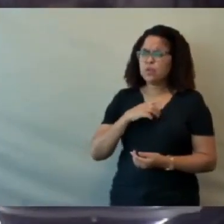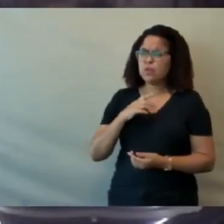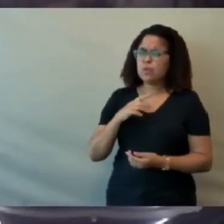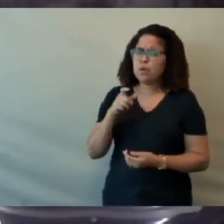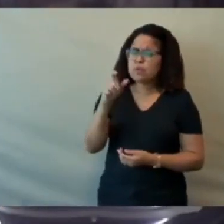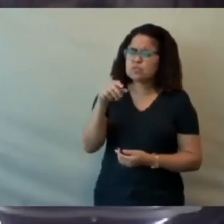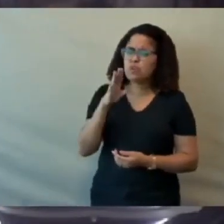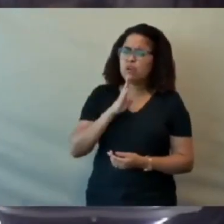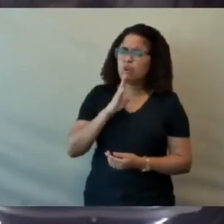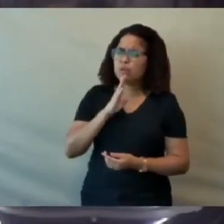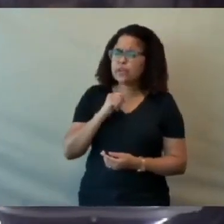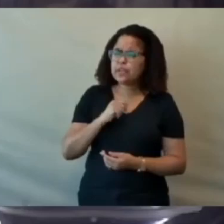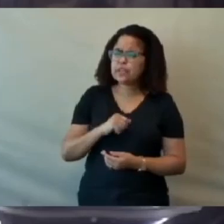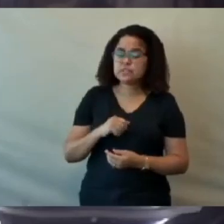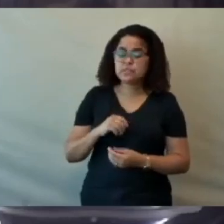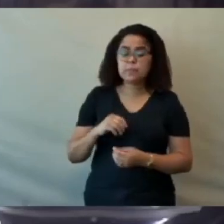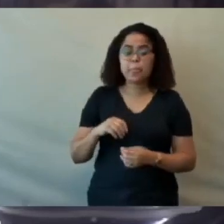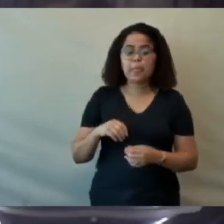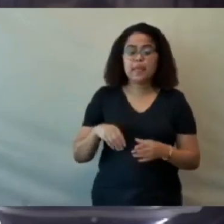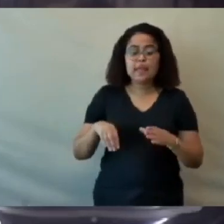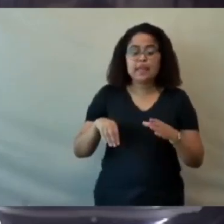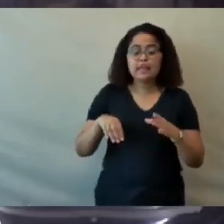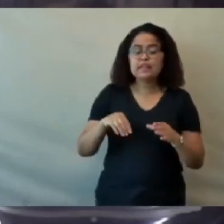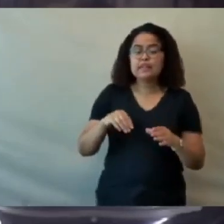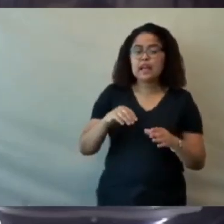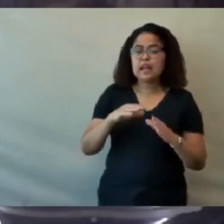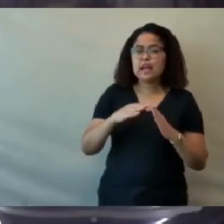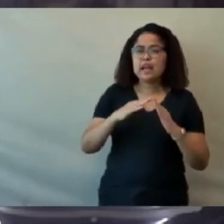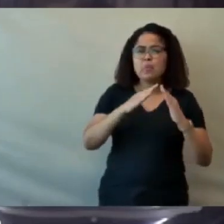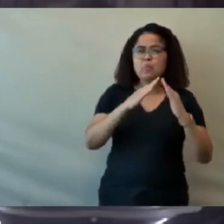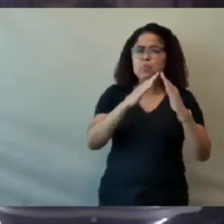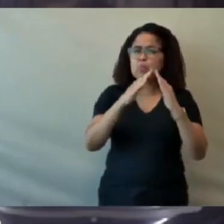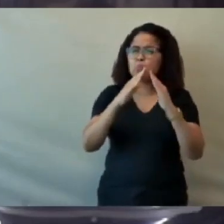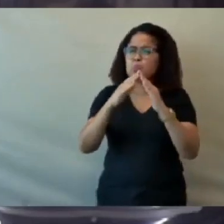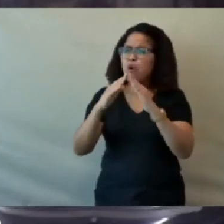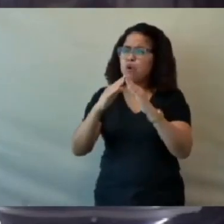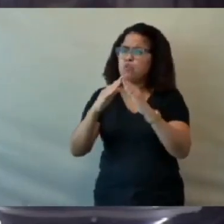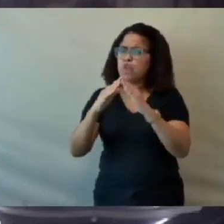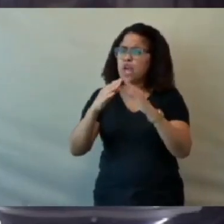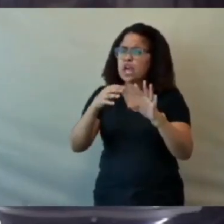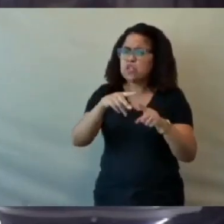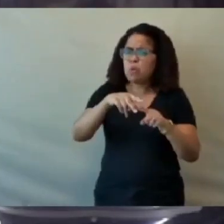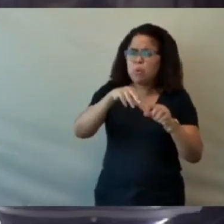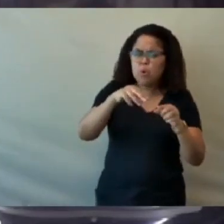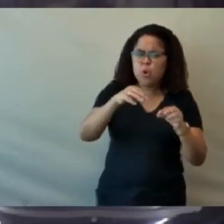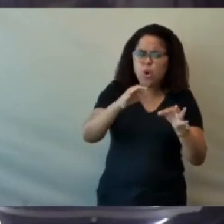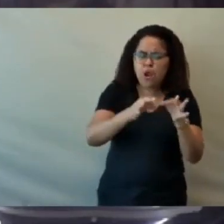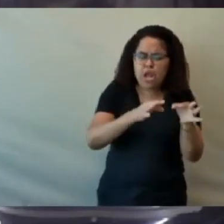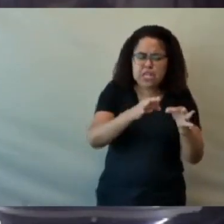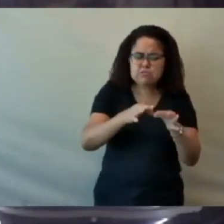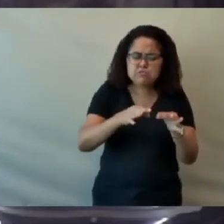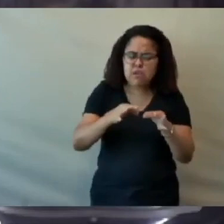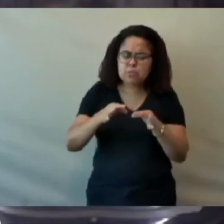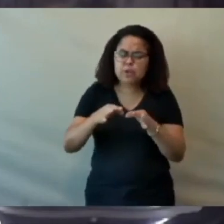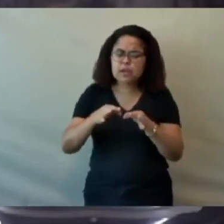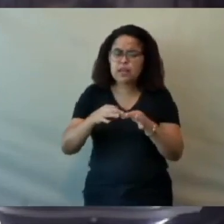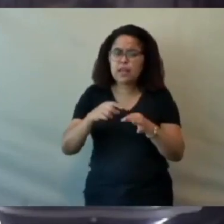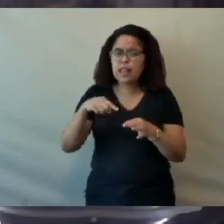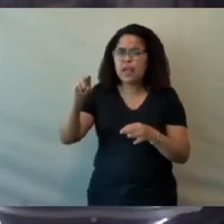montando uma casa para acolhimento lá em Santa Luzia, uma casa para acolhimento